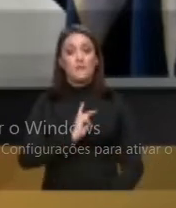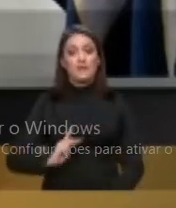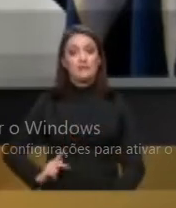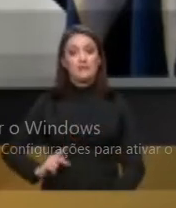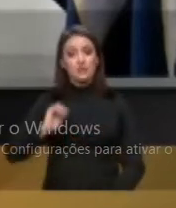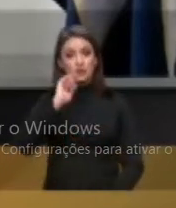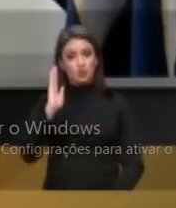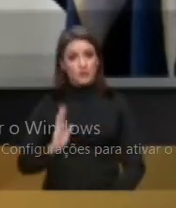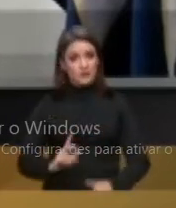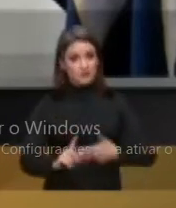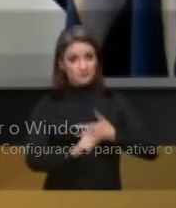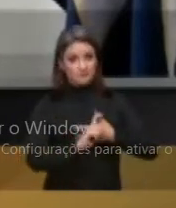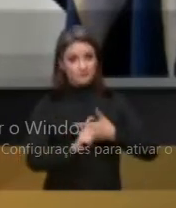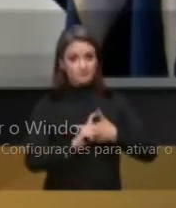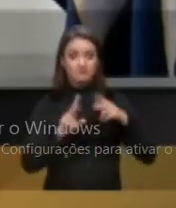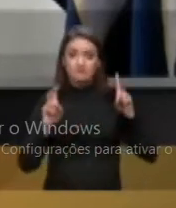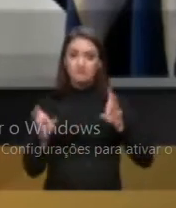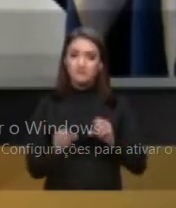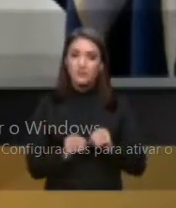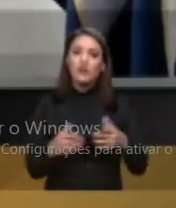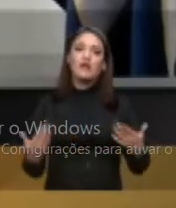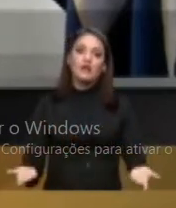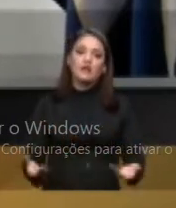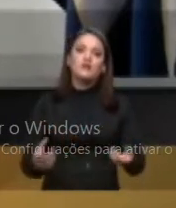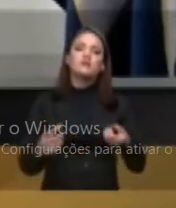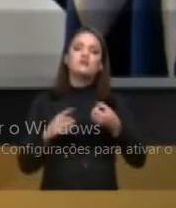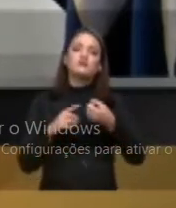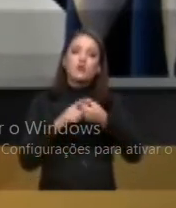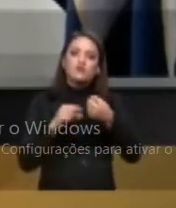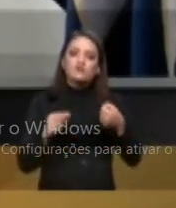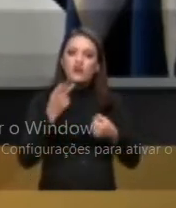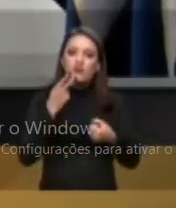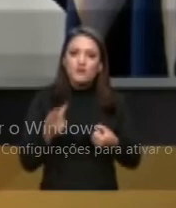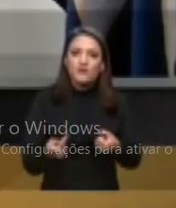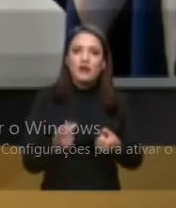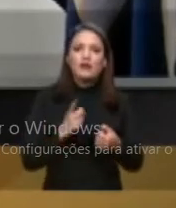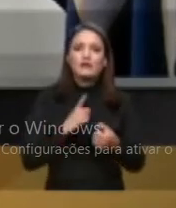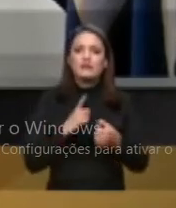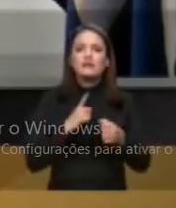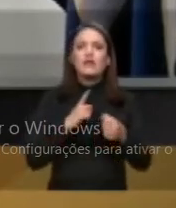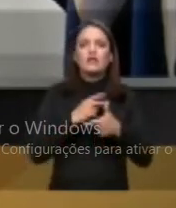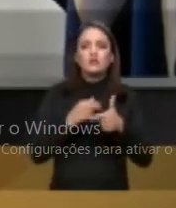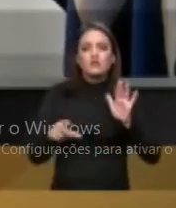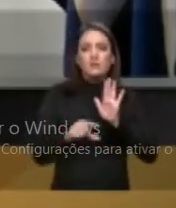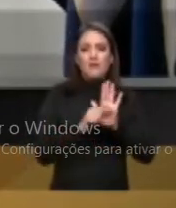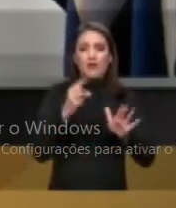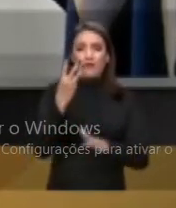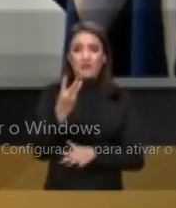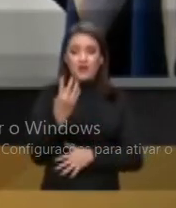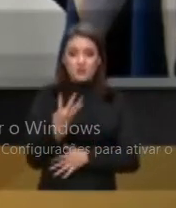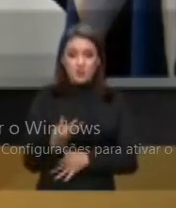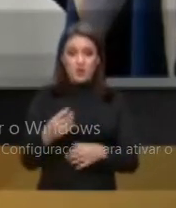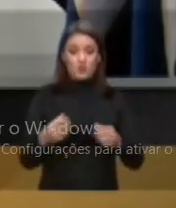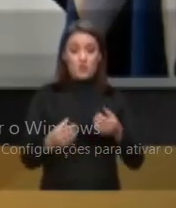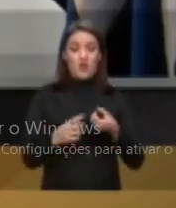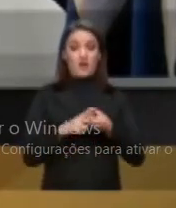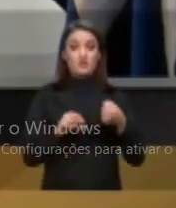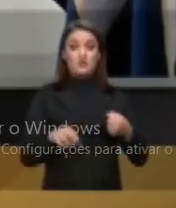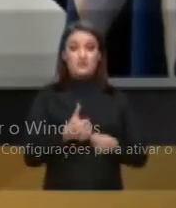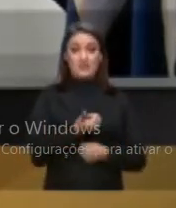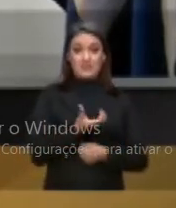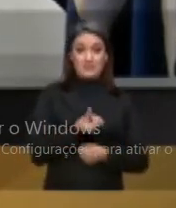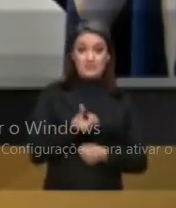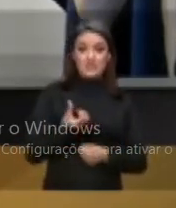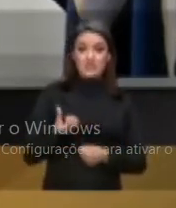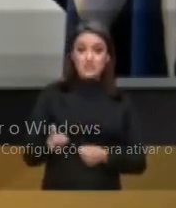iniciativa exclusiva do presidente da República, fecho aspas, tal dispositivo excetua as hipóteses dos parágrafos 3º e 4º do